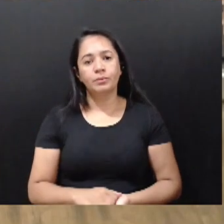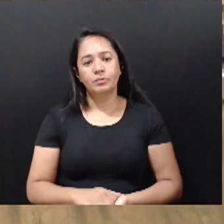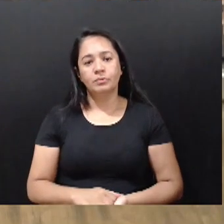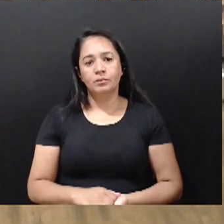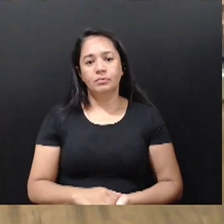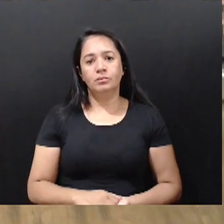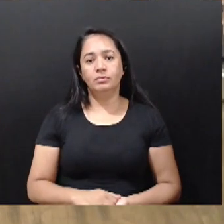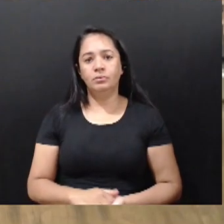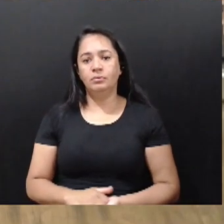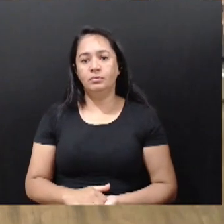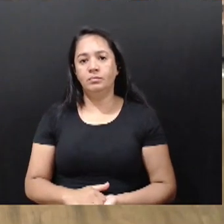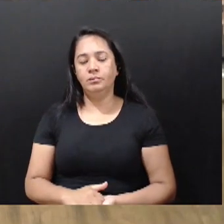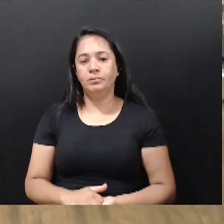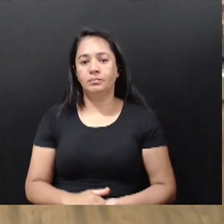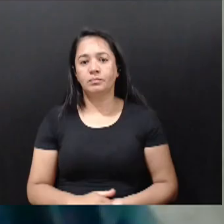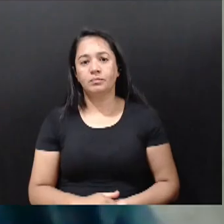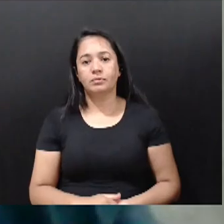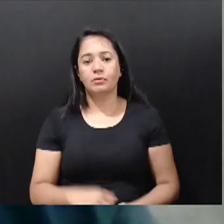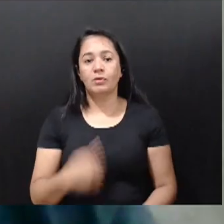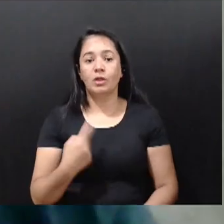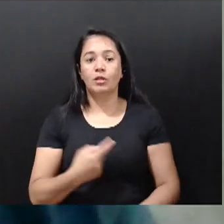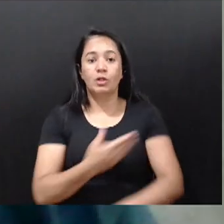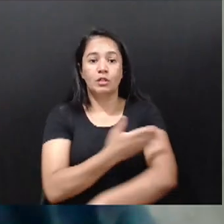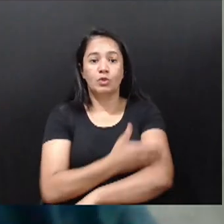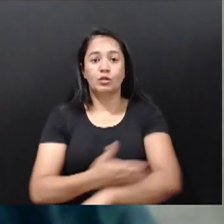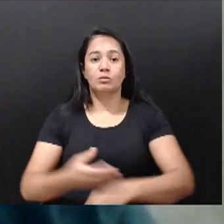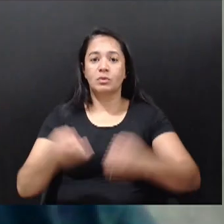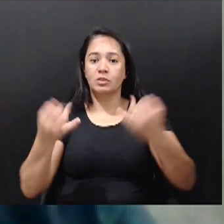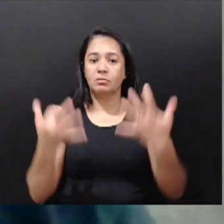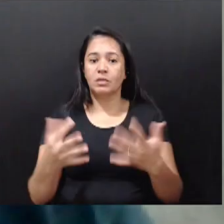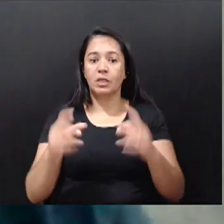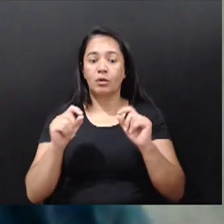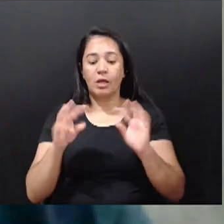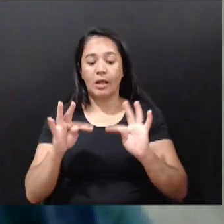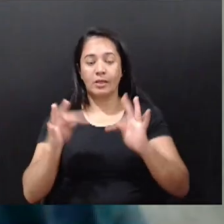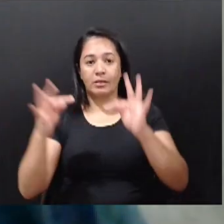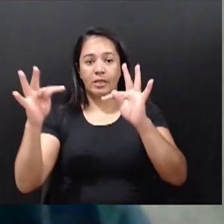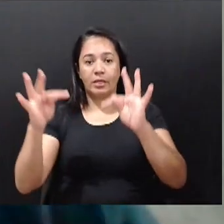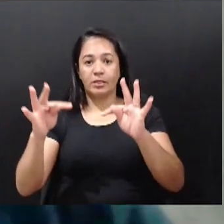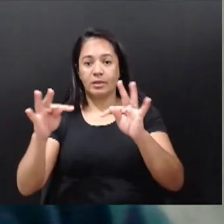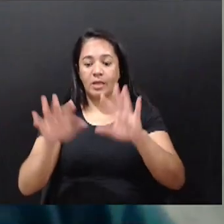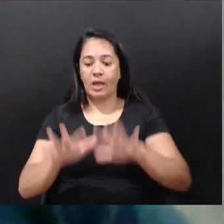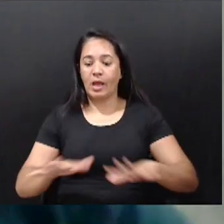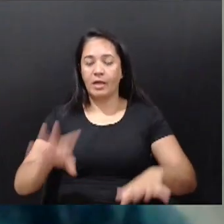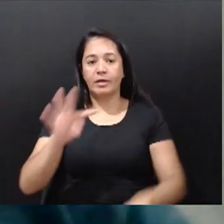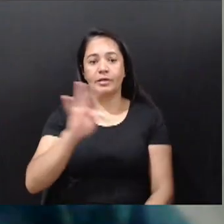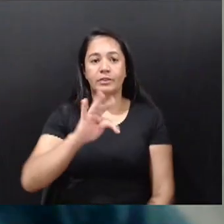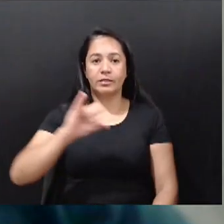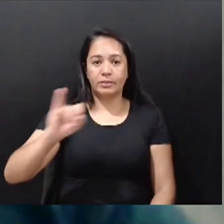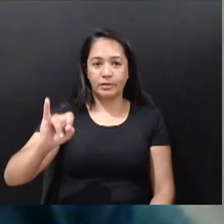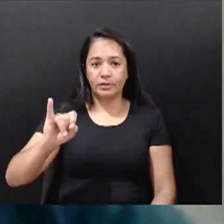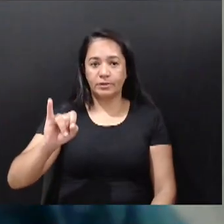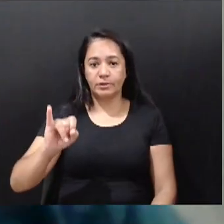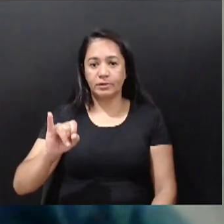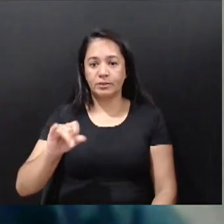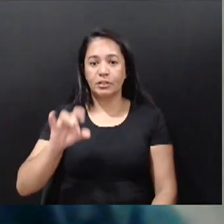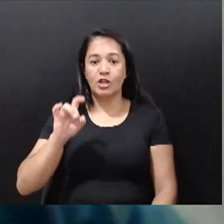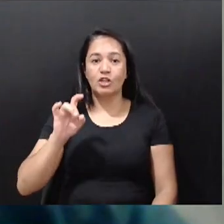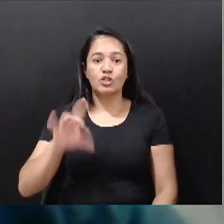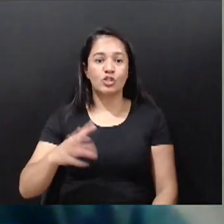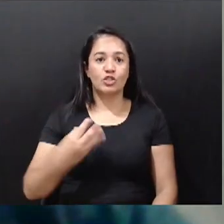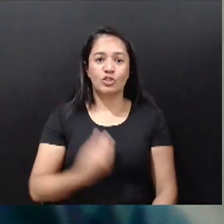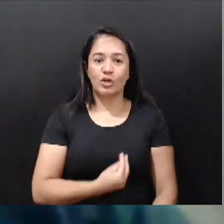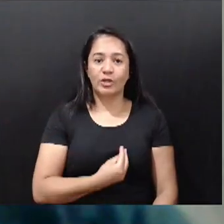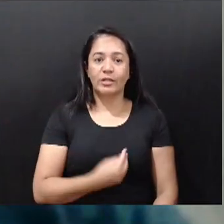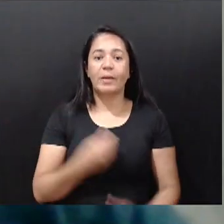Legal. A gente costuma dizer, Mirna, que a tecnologia, a área de TI, né, a área da computação, ela só existe para dar suporte a outras áreas,